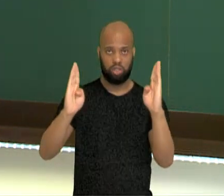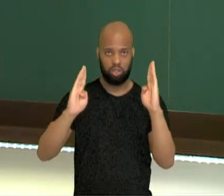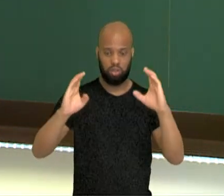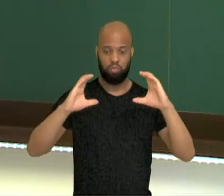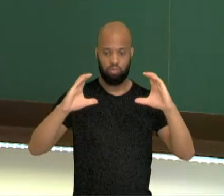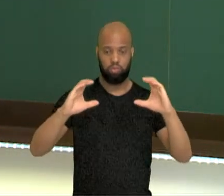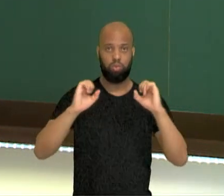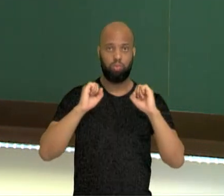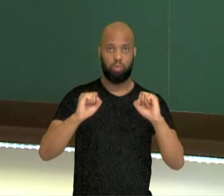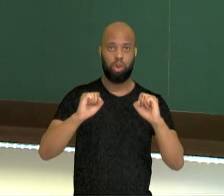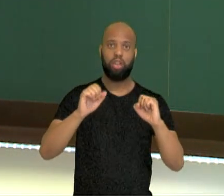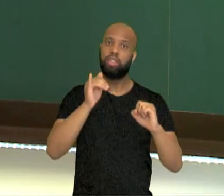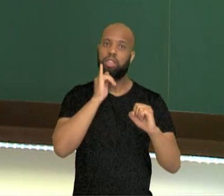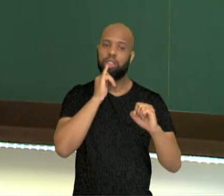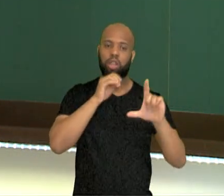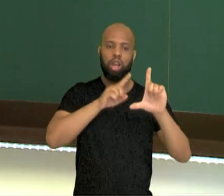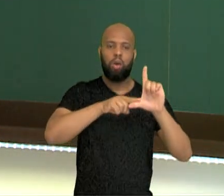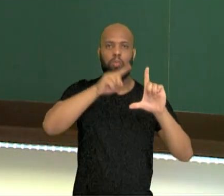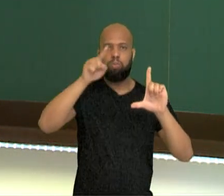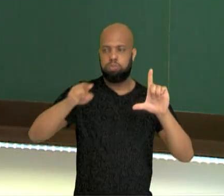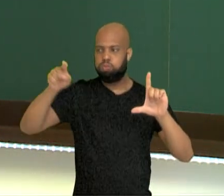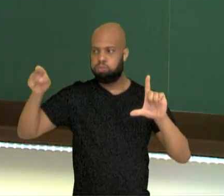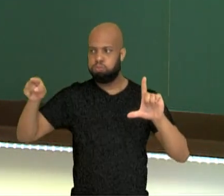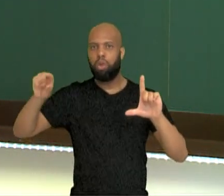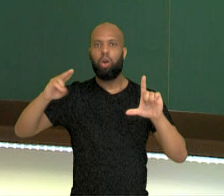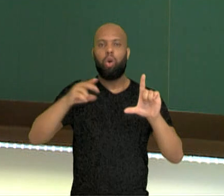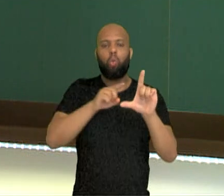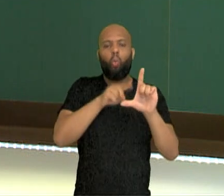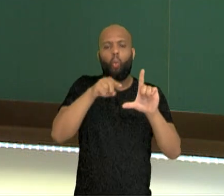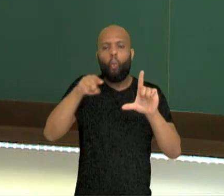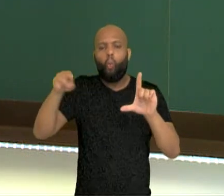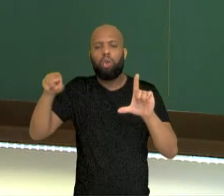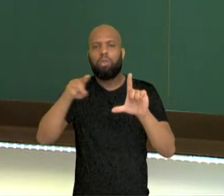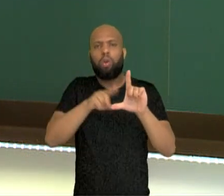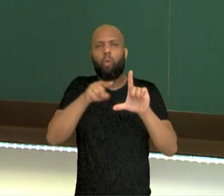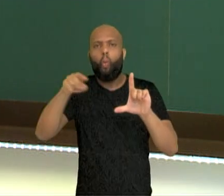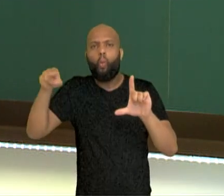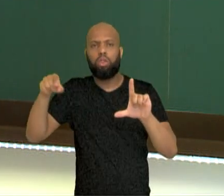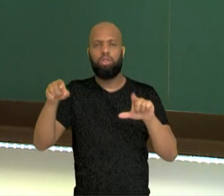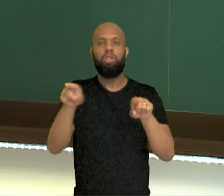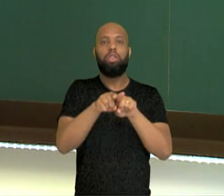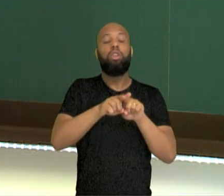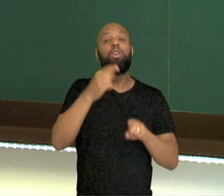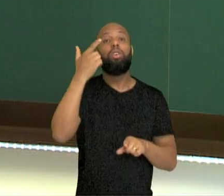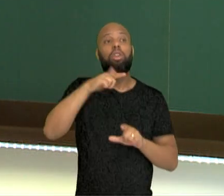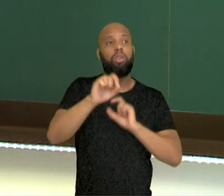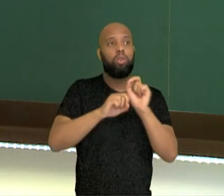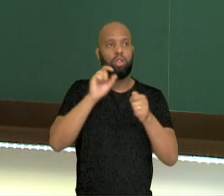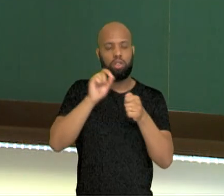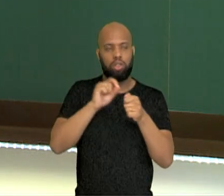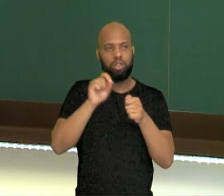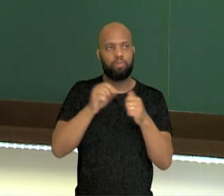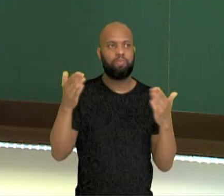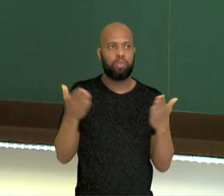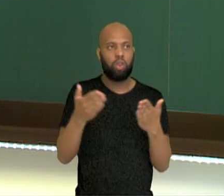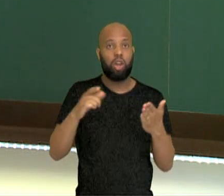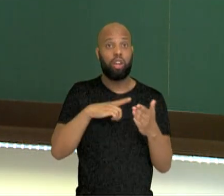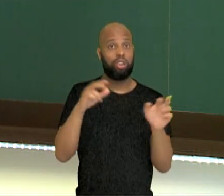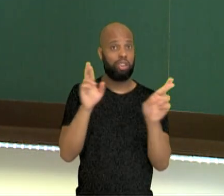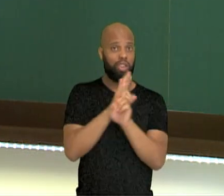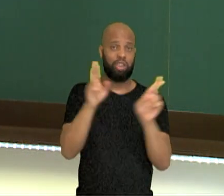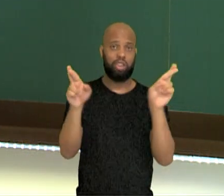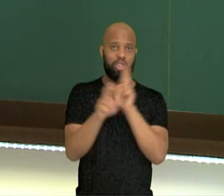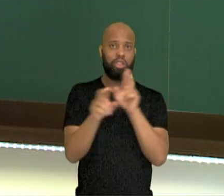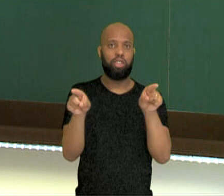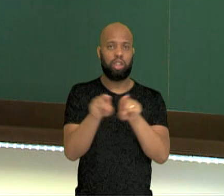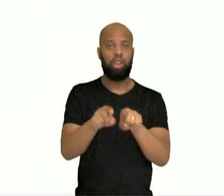período ele pode ficar maior ou menor. E aqui a gente consegue inclusive fazer aqui uma relação.